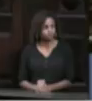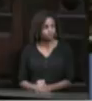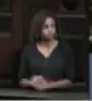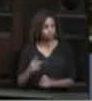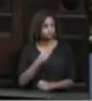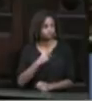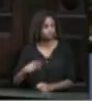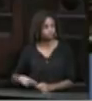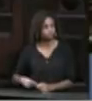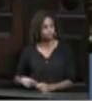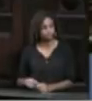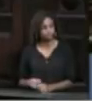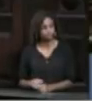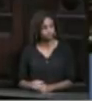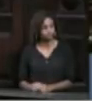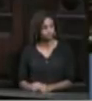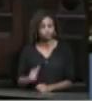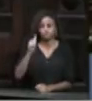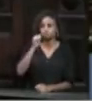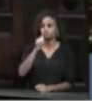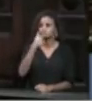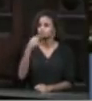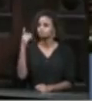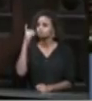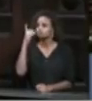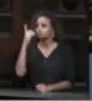Senhor presidente, senhoras e senhores,